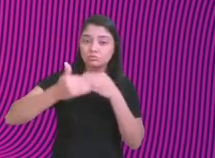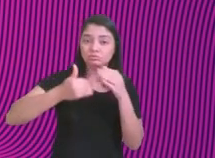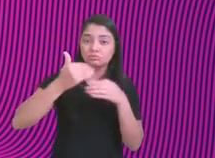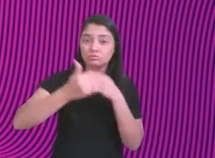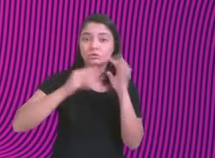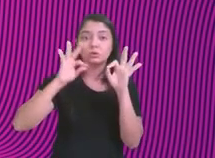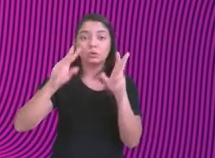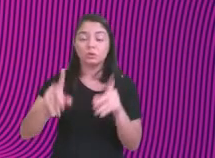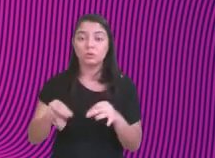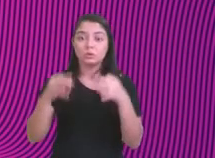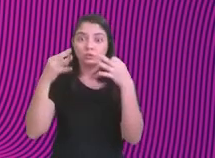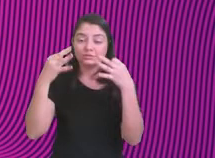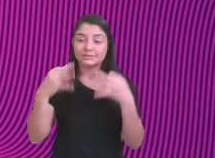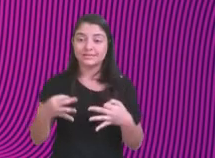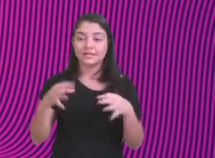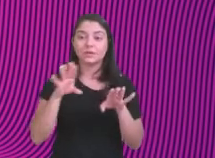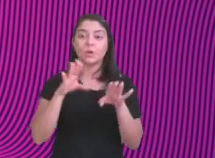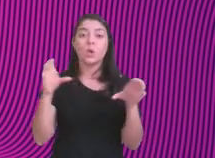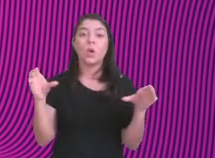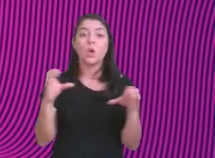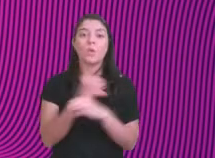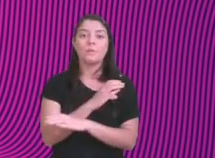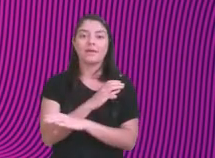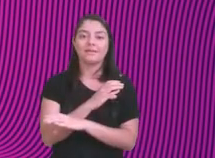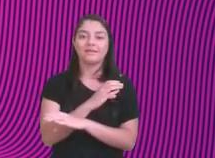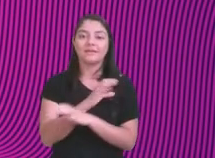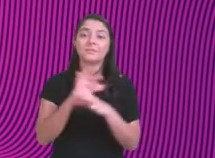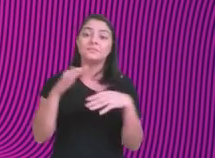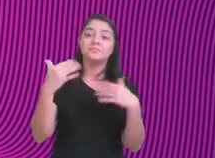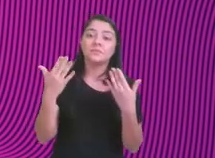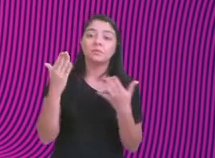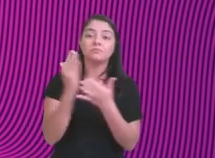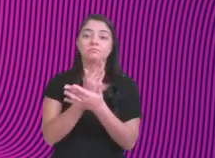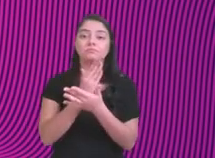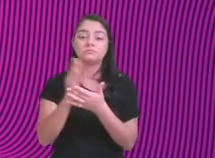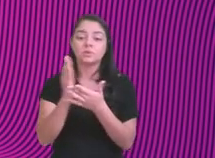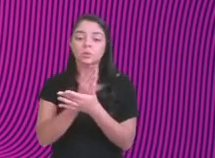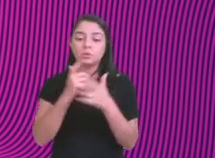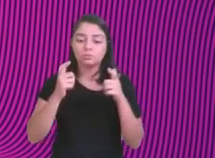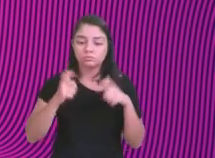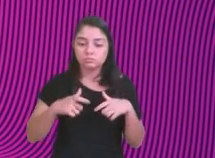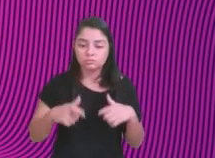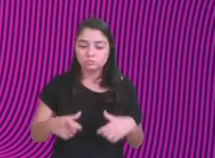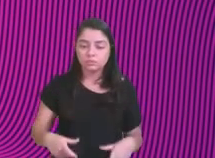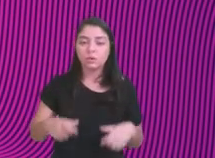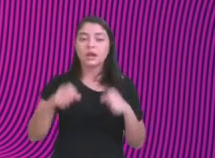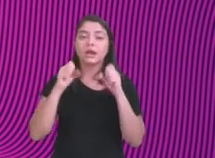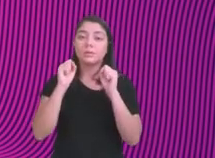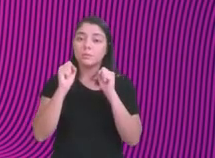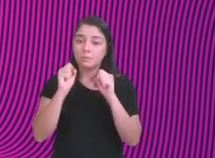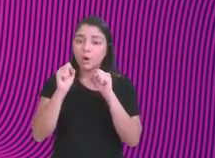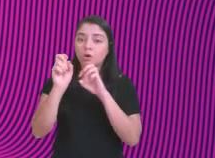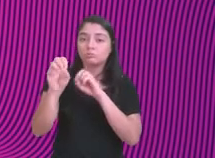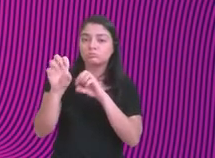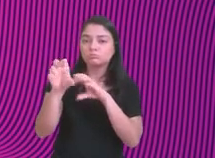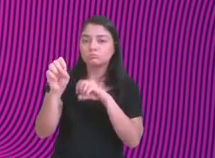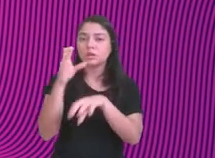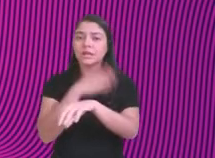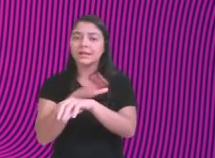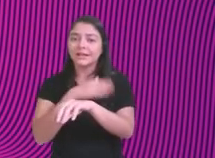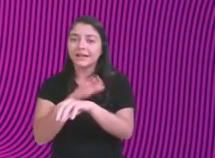forma completa. Então, em locais onde se prestam para a educação, o duplo